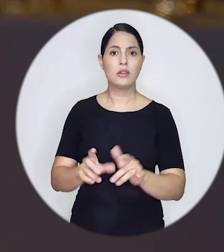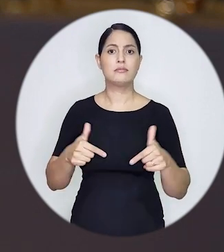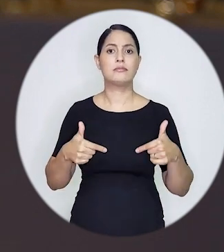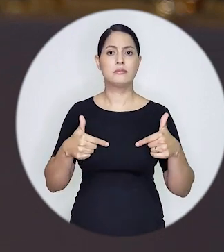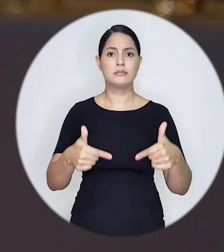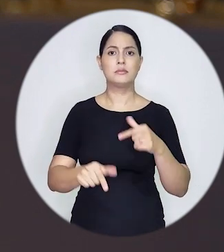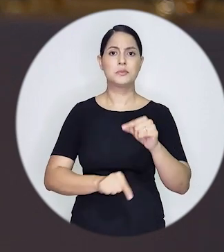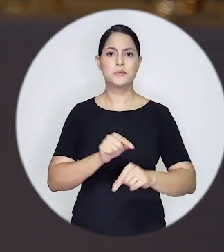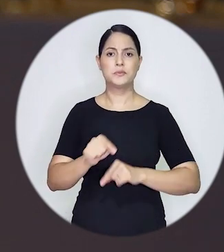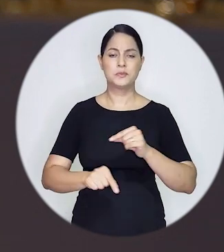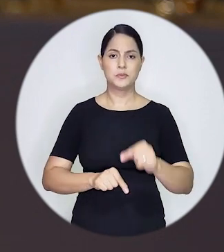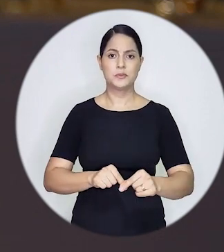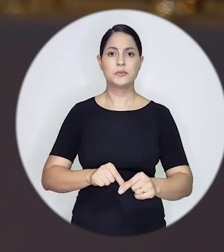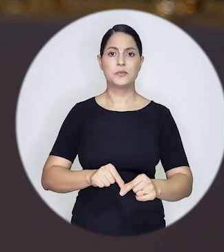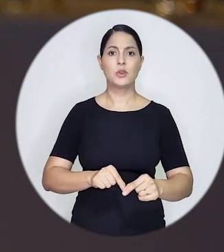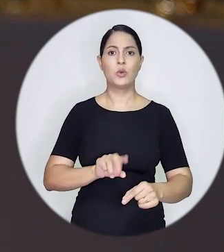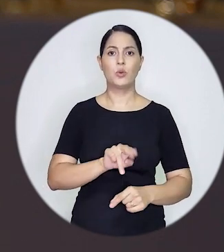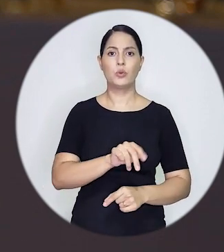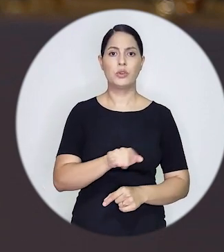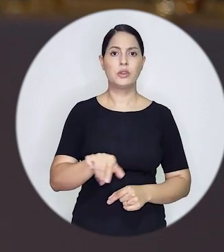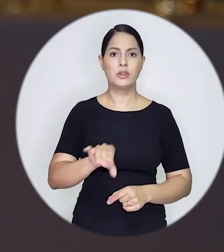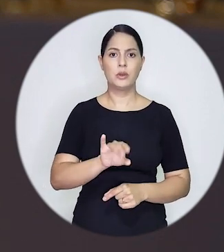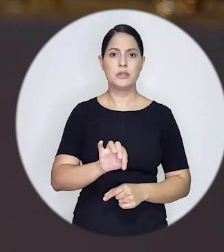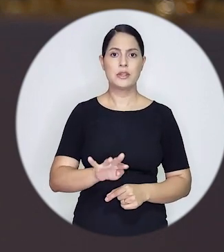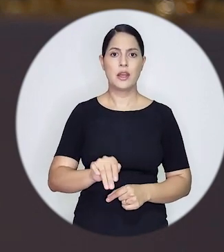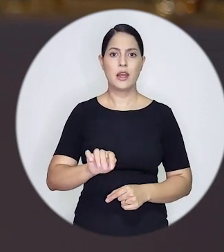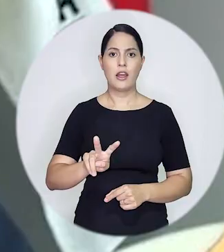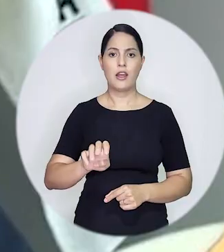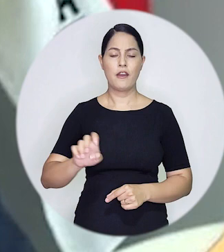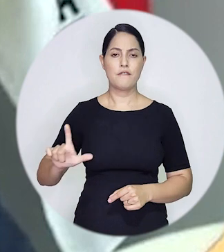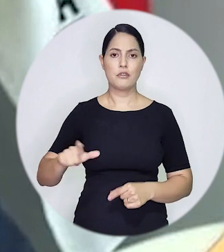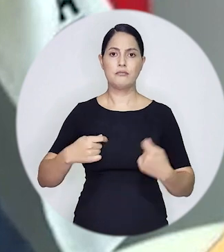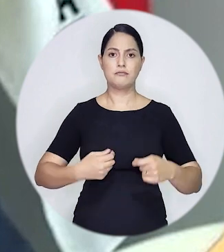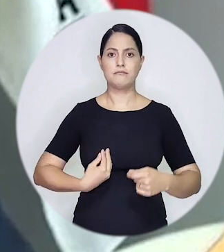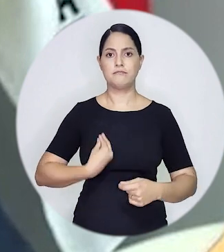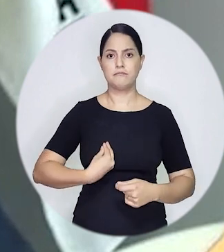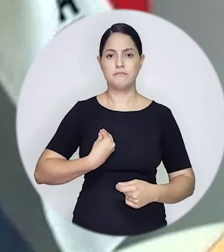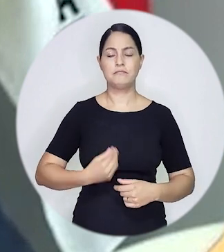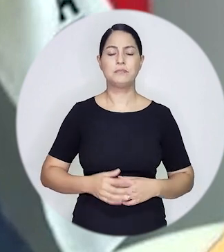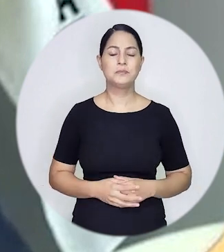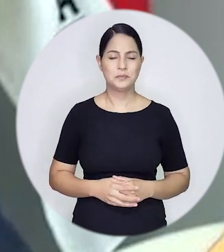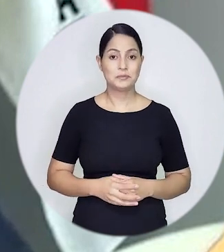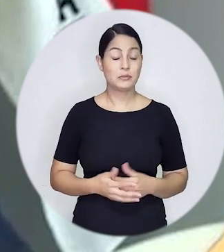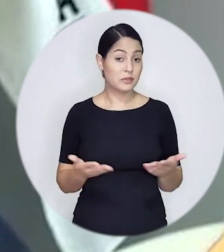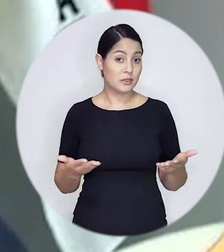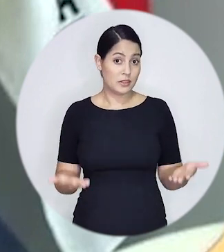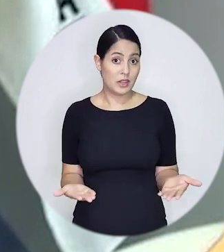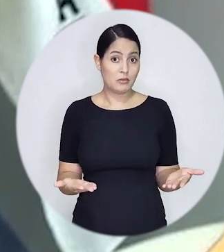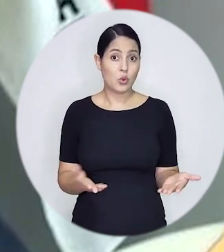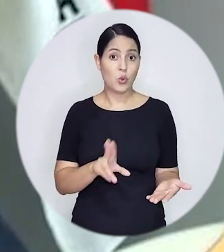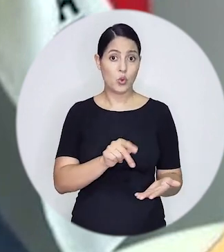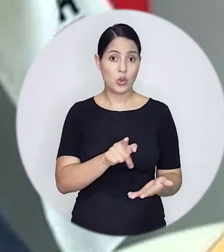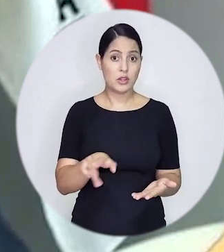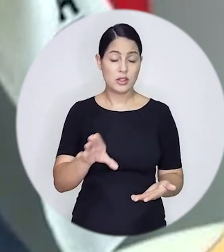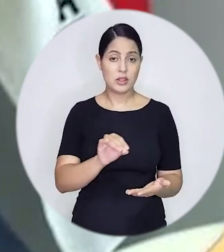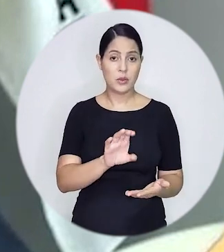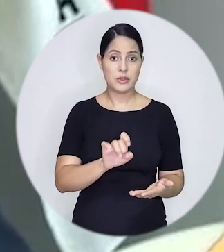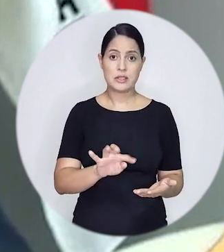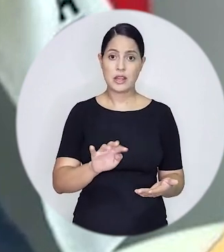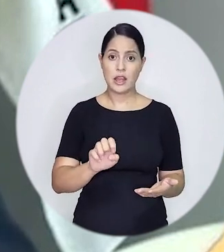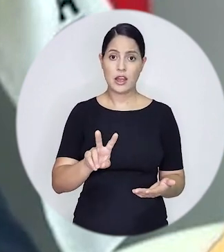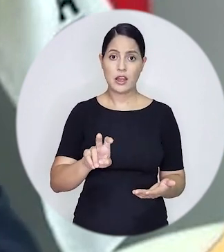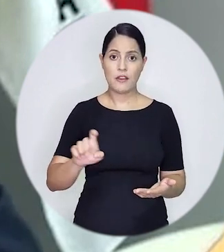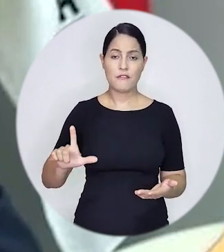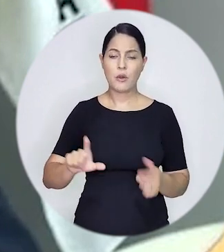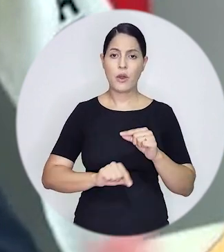dissolução da união estável em cartório de registro civil. Acompanhe. Como nós sabemos, a união estável é uma situação de fato. Ela não tem